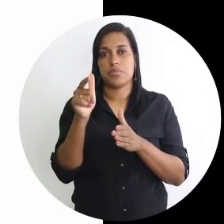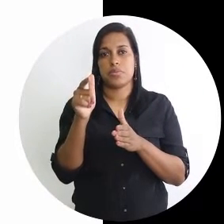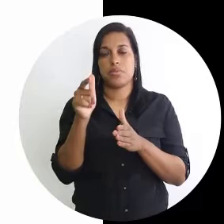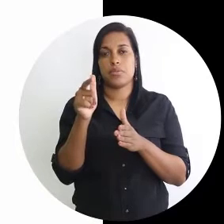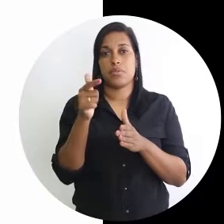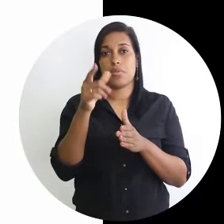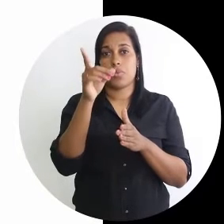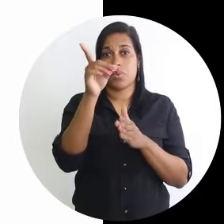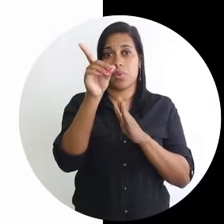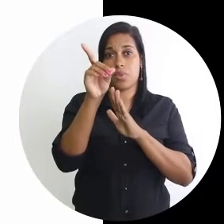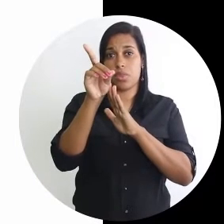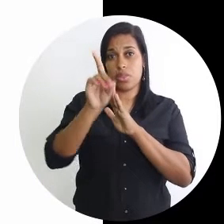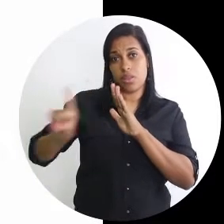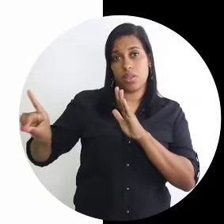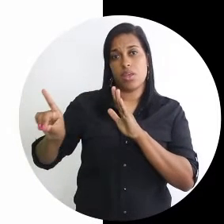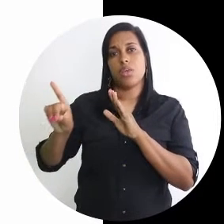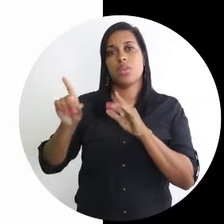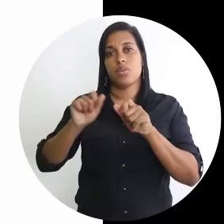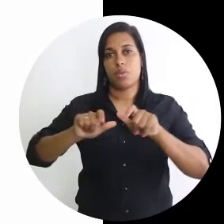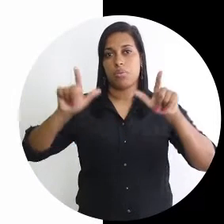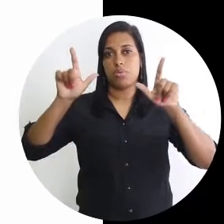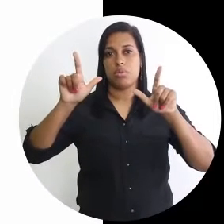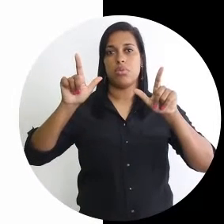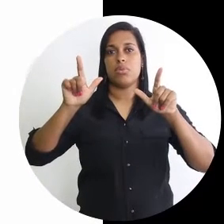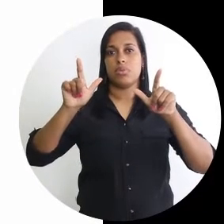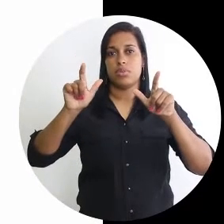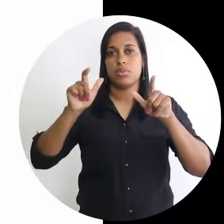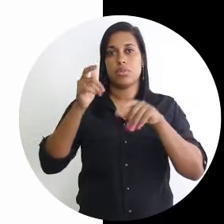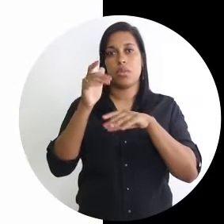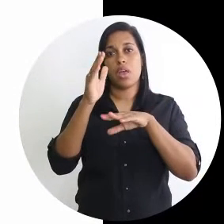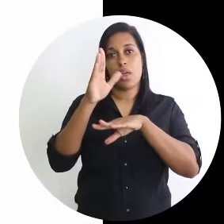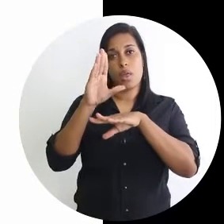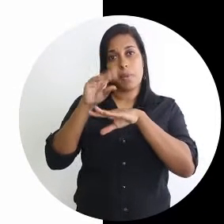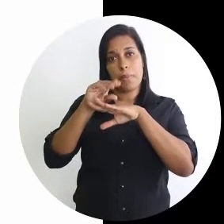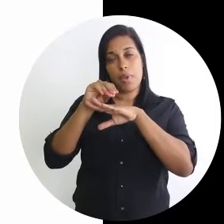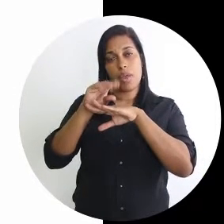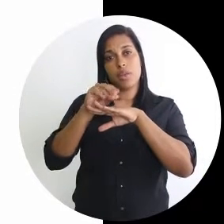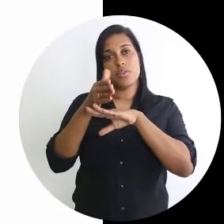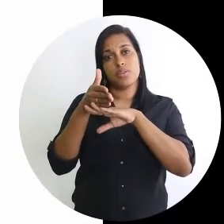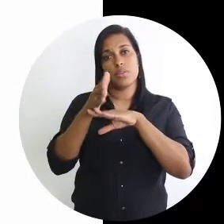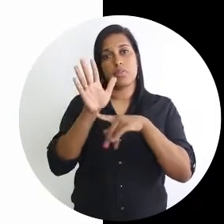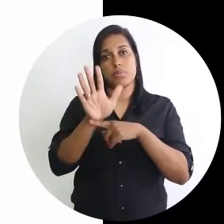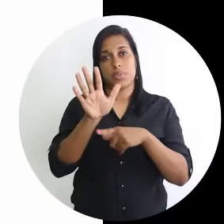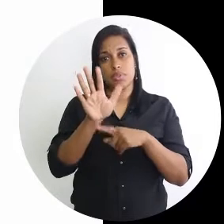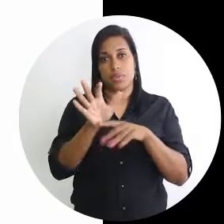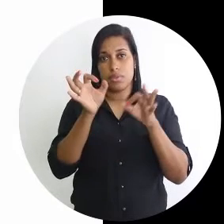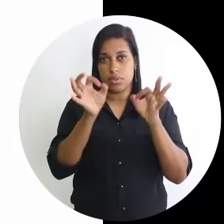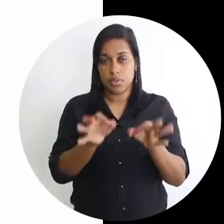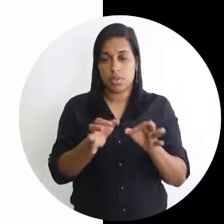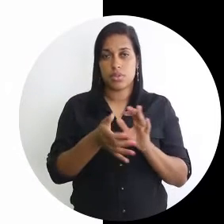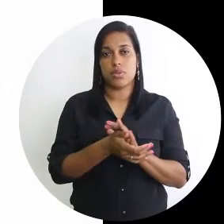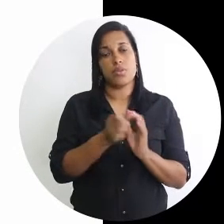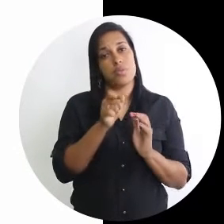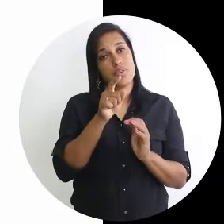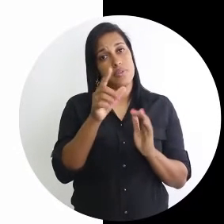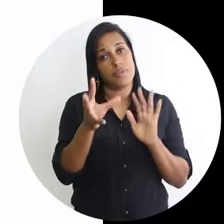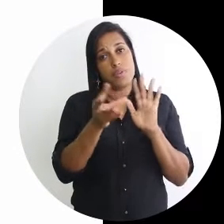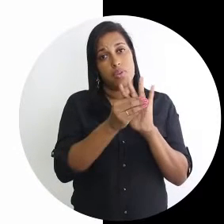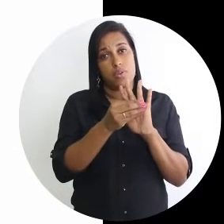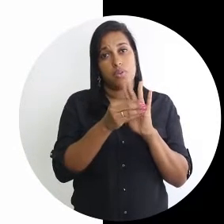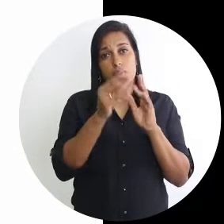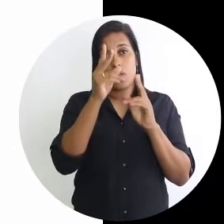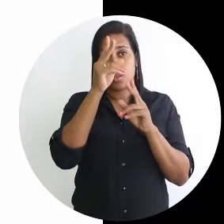coube direito na tela, ele deu uma reduzida na imagem para a imagem poder aparecer na tela, certo? Se você colocar seu celular